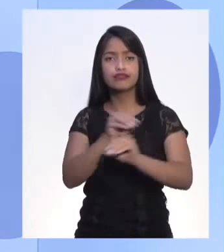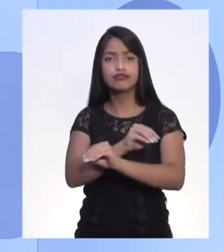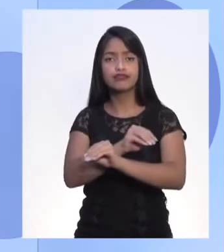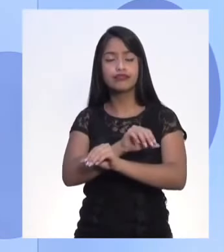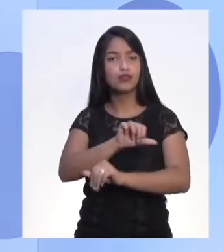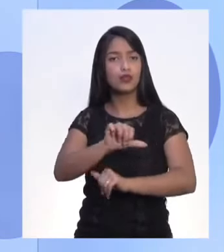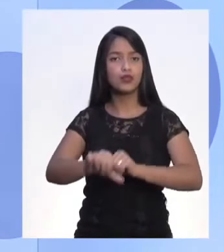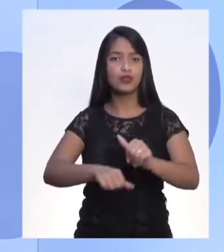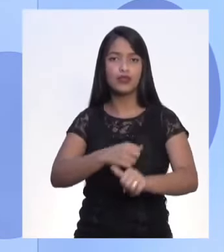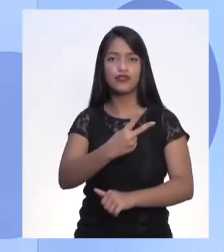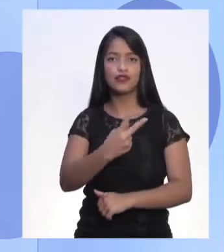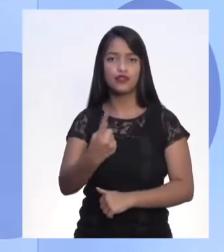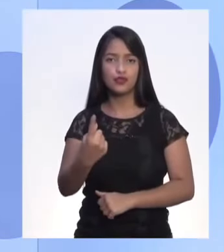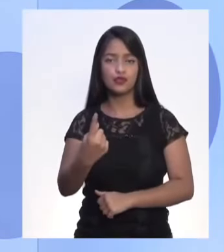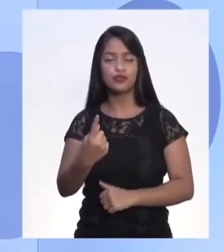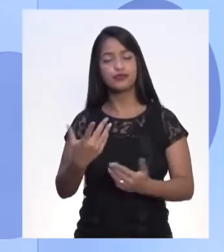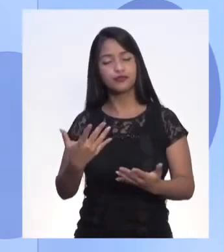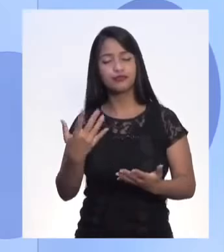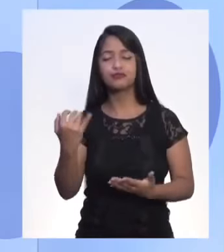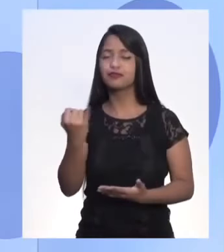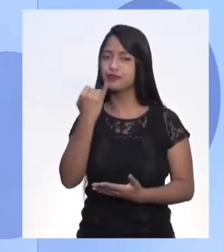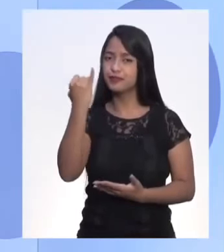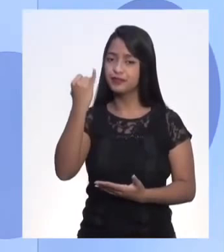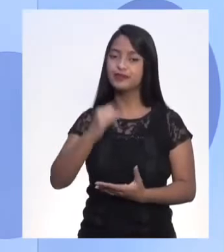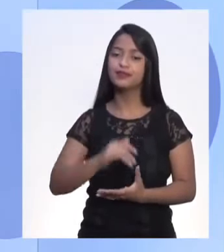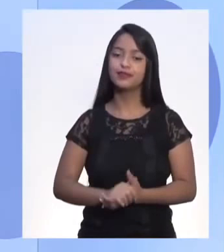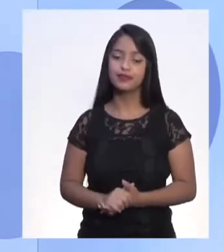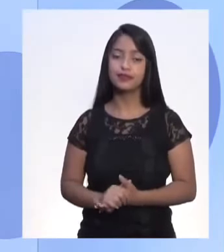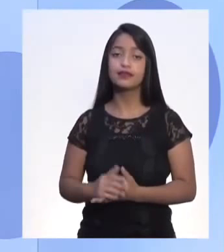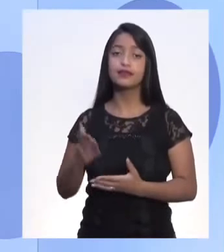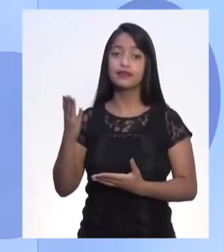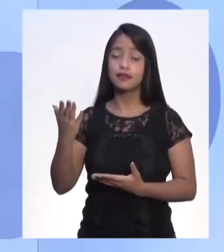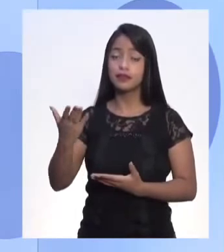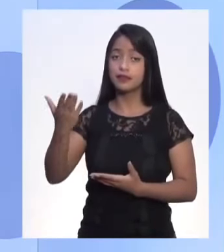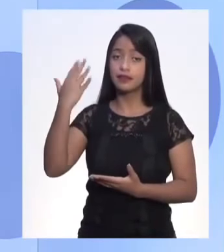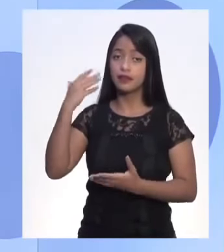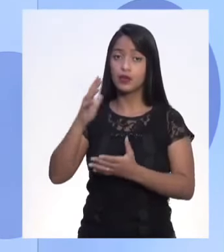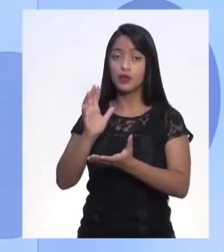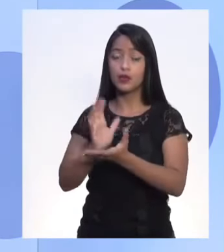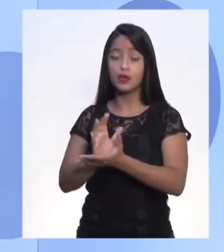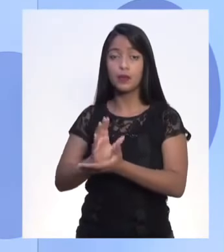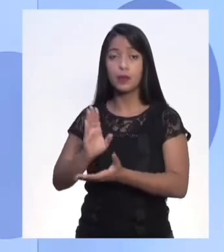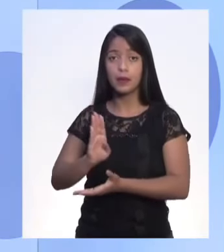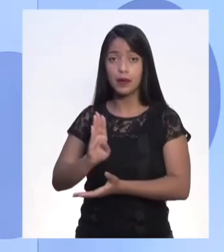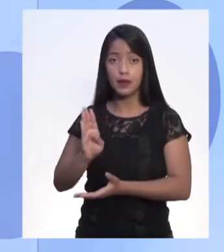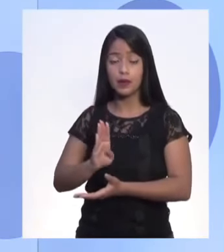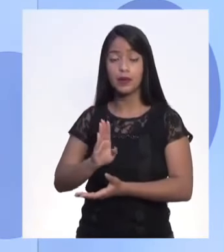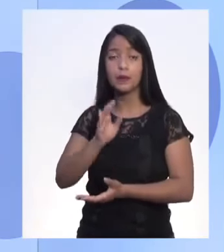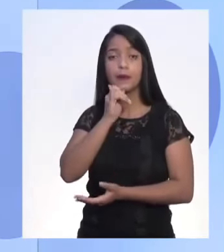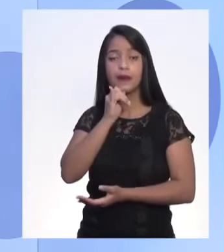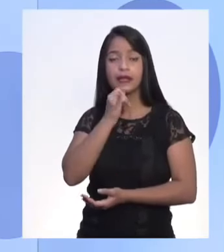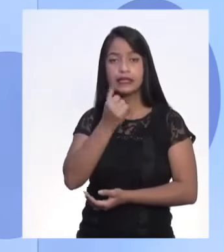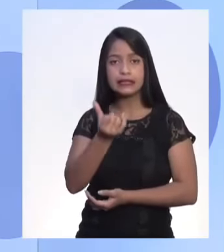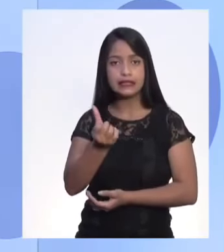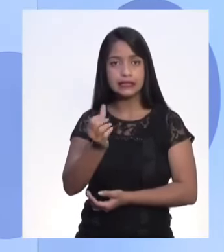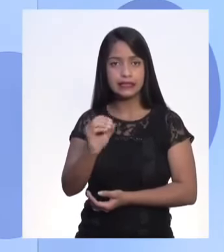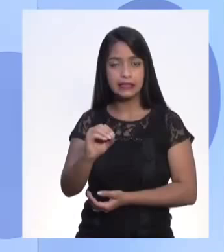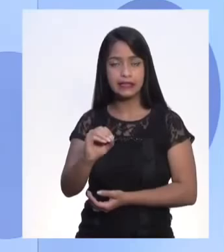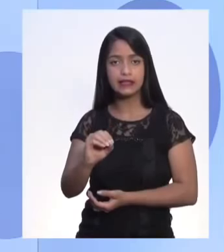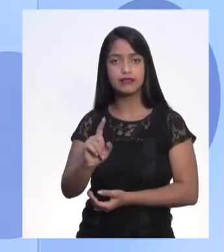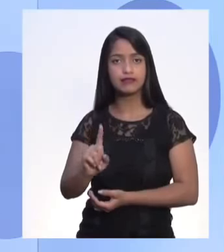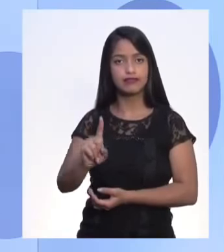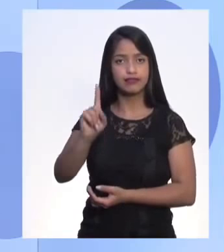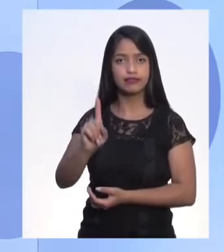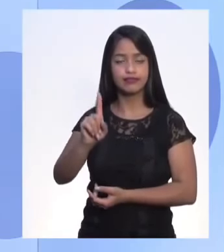posicional para a gente é muito importante e nesse caso aí principalmente dos babilônicos a questão dos 60 né é